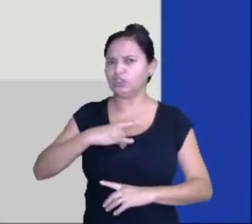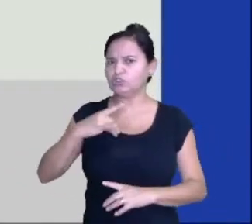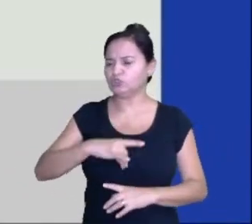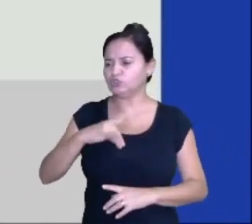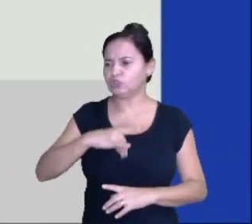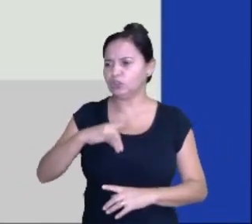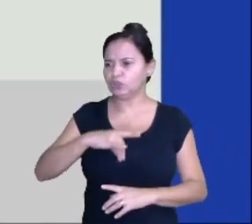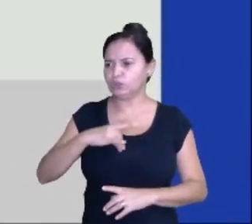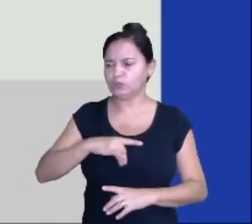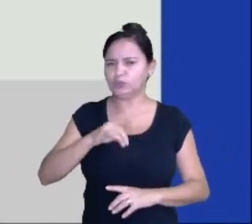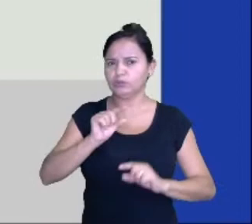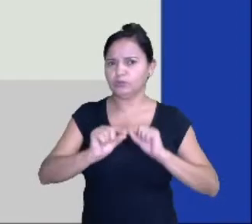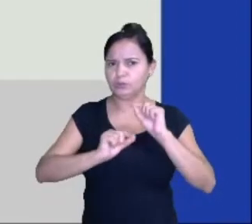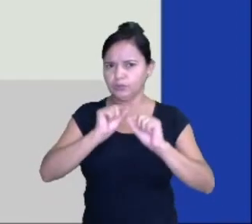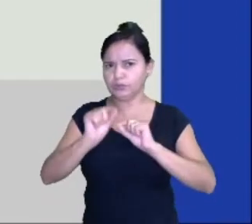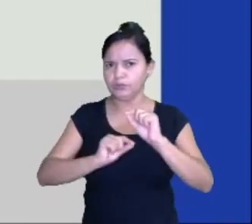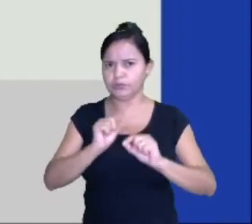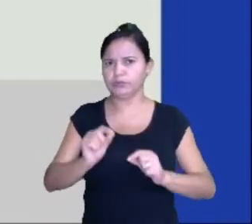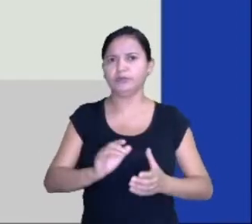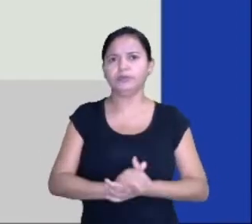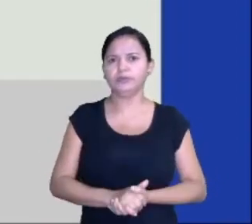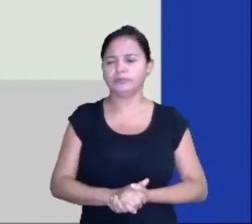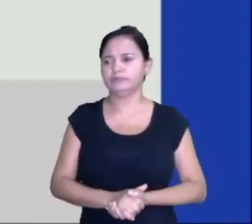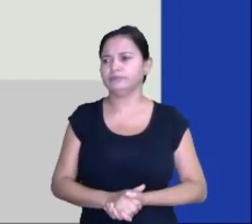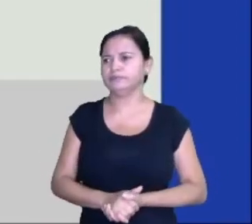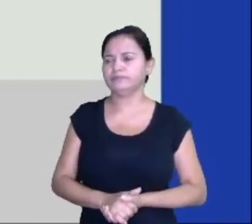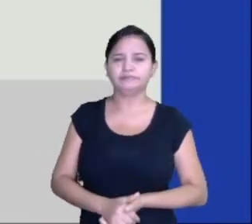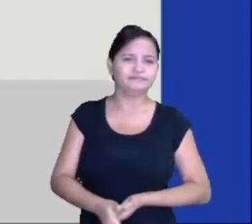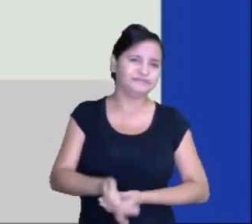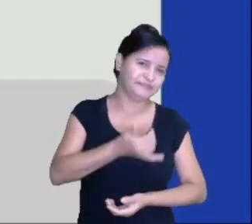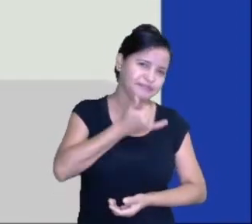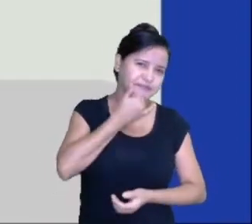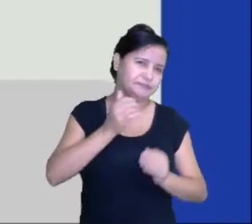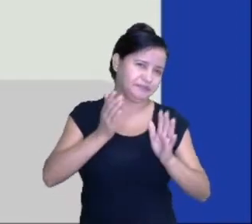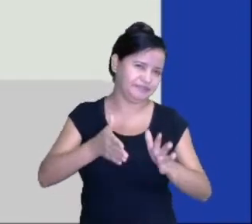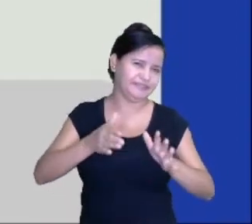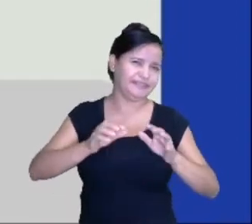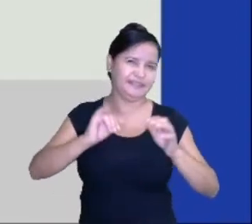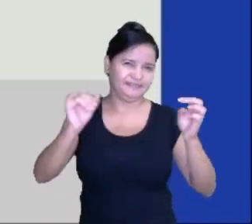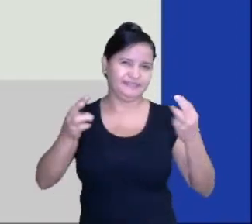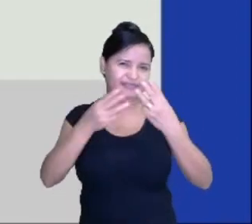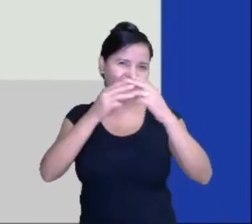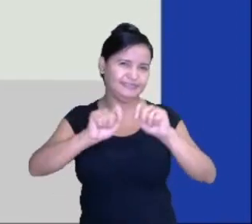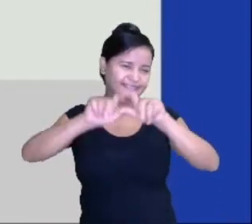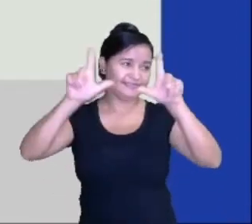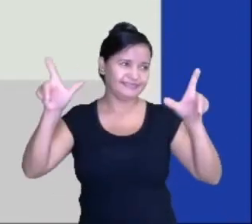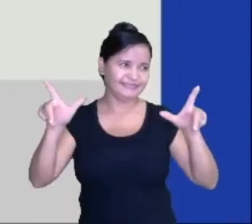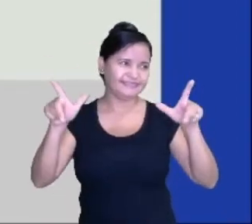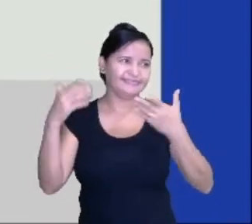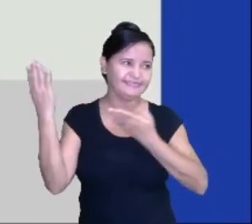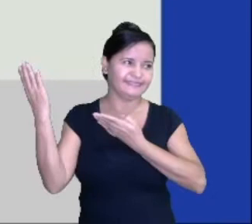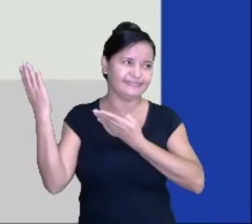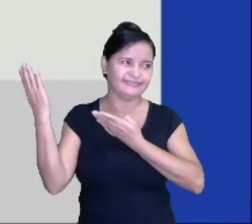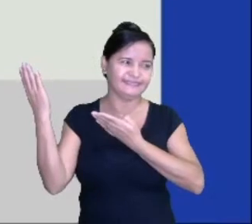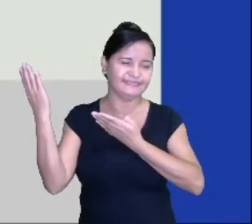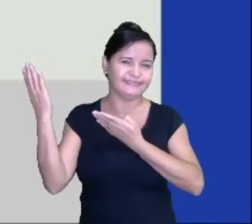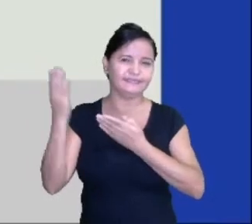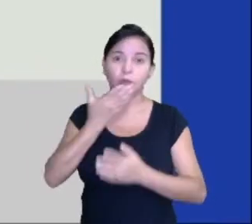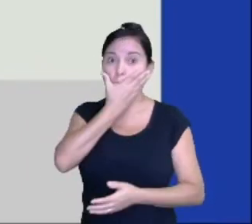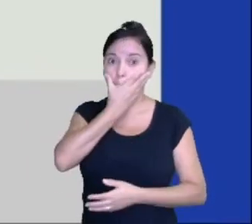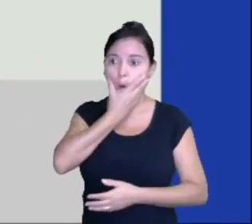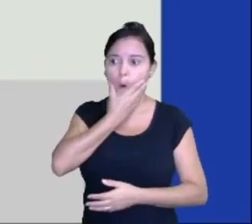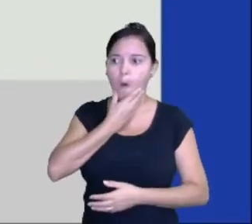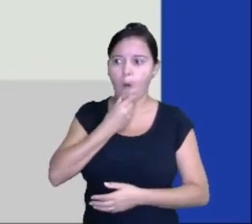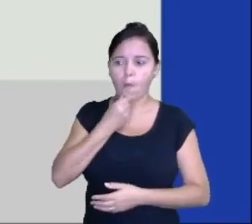para os nossos alunos. Ah, perdão, já está aí aumentado e eu não vendo essa informação. Tá aí. Então tem aí, ó,